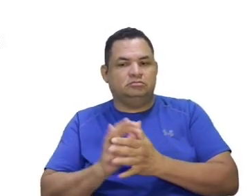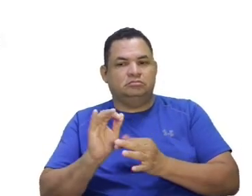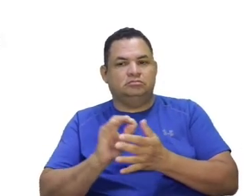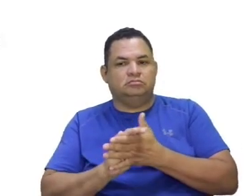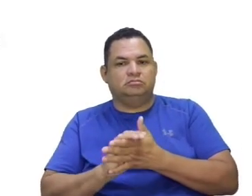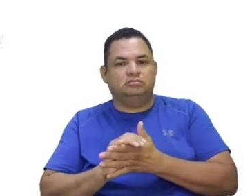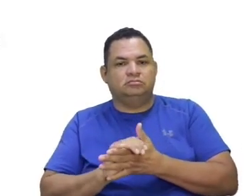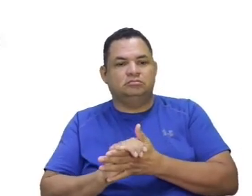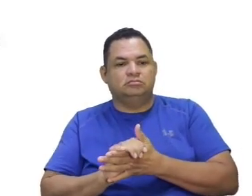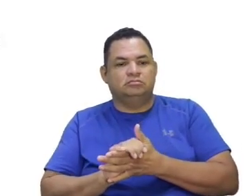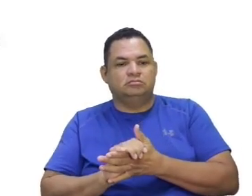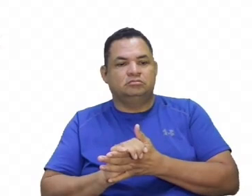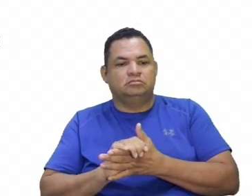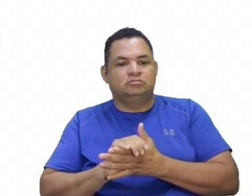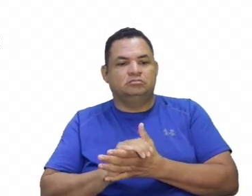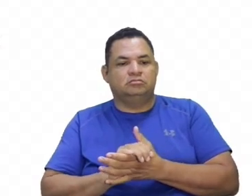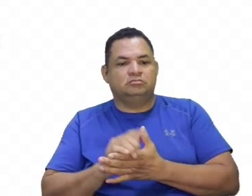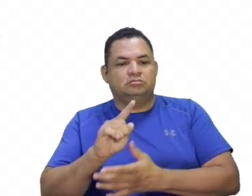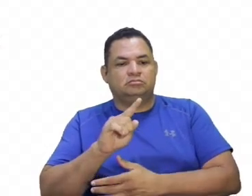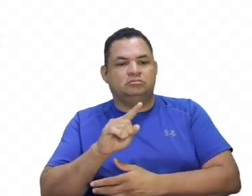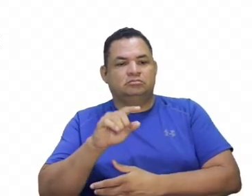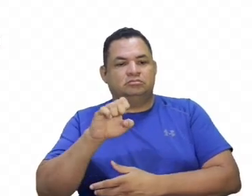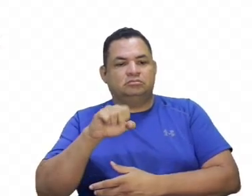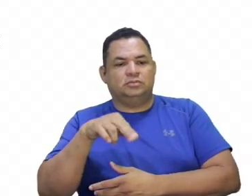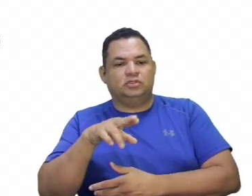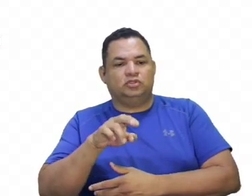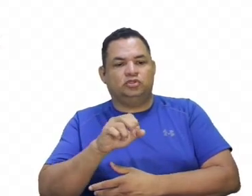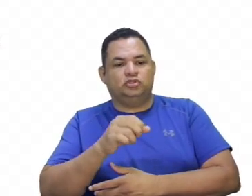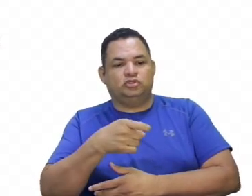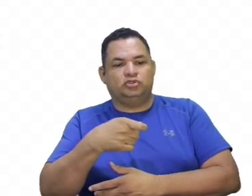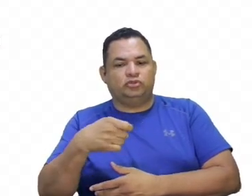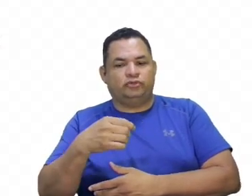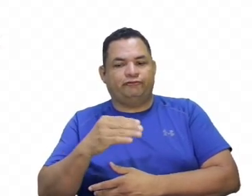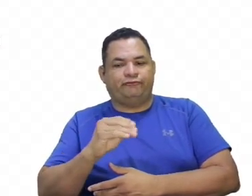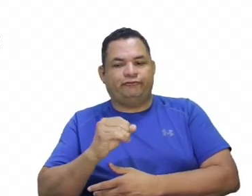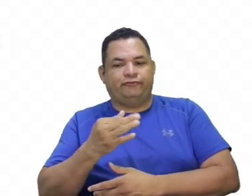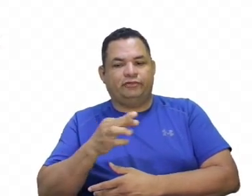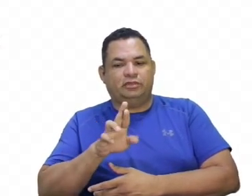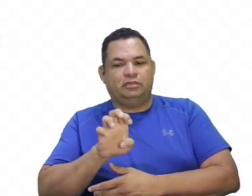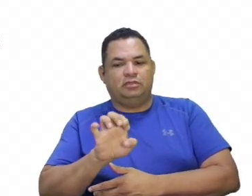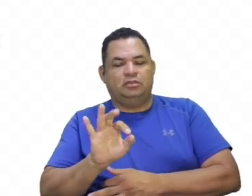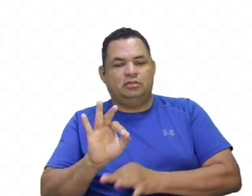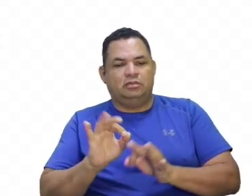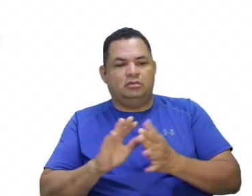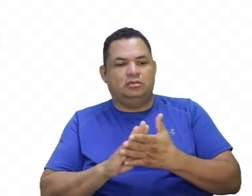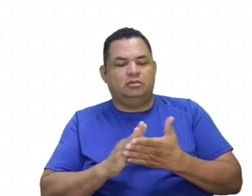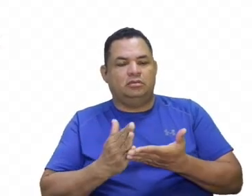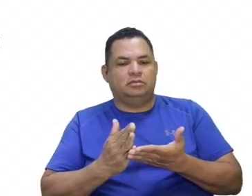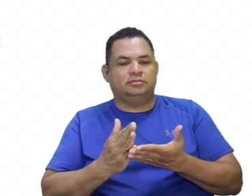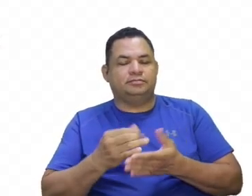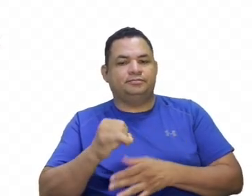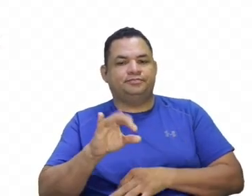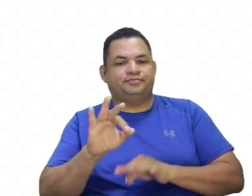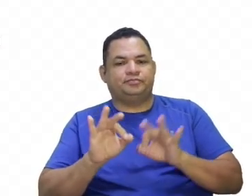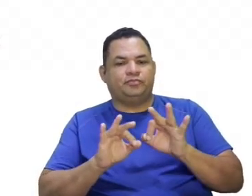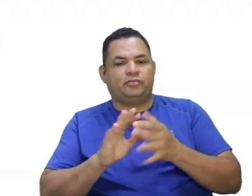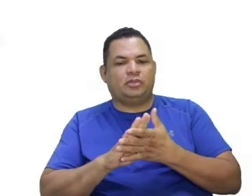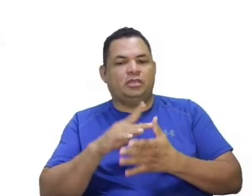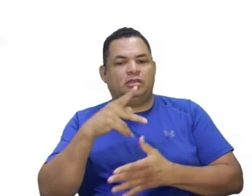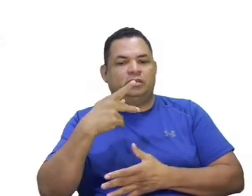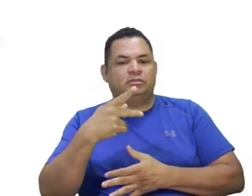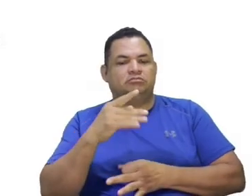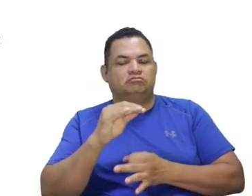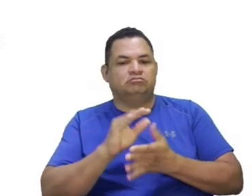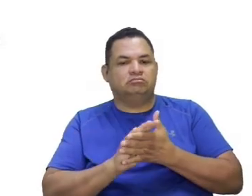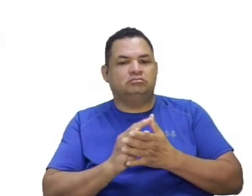atômico do enxofre é 16, então não tem como ele ter essa configuração eletrônica. Se eu estivesse falando de